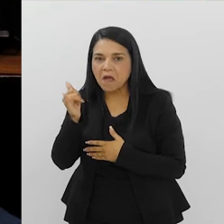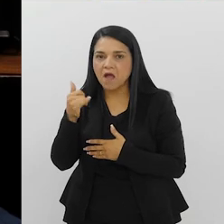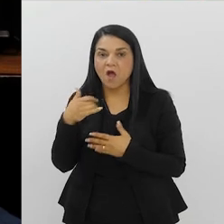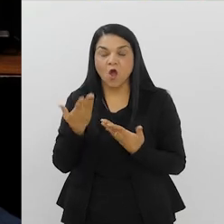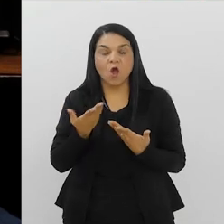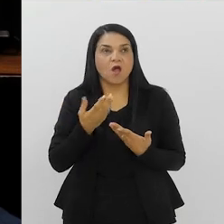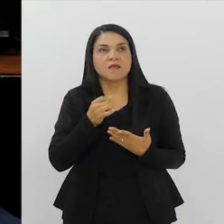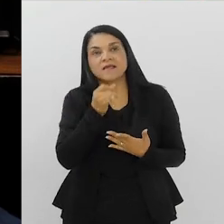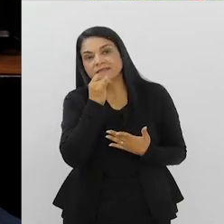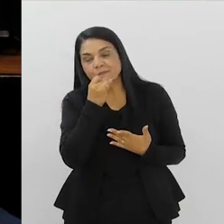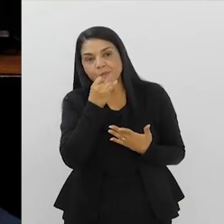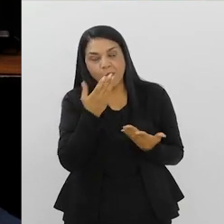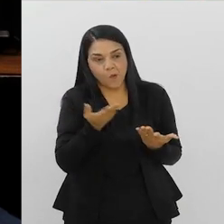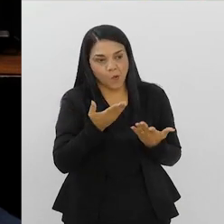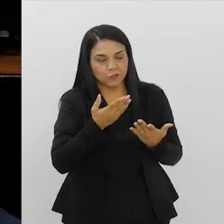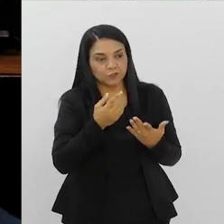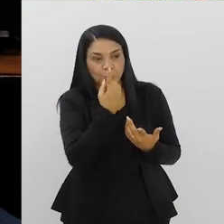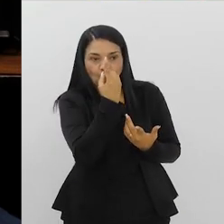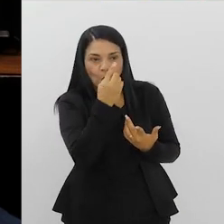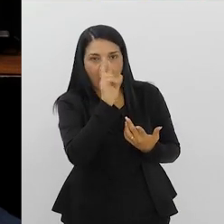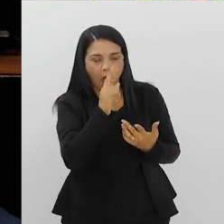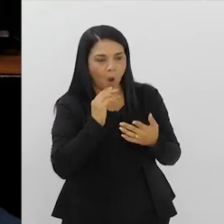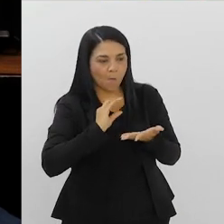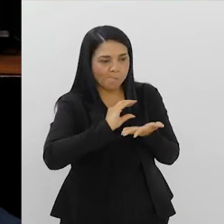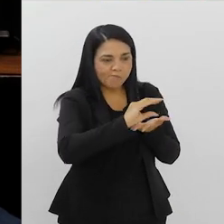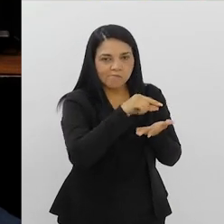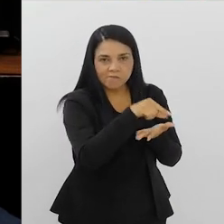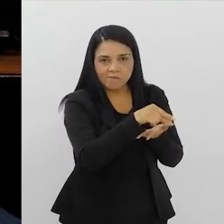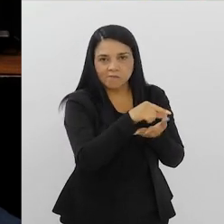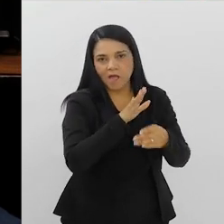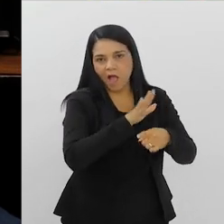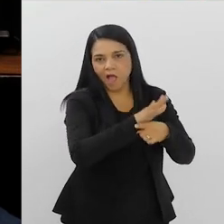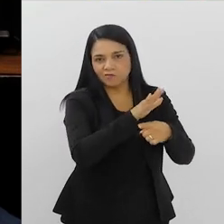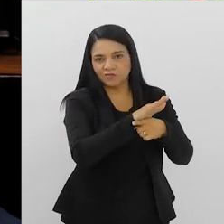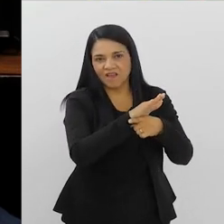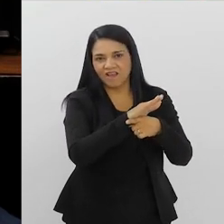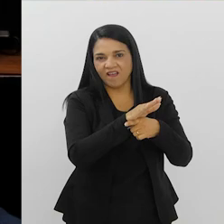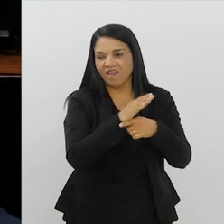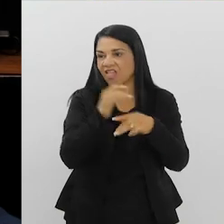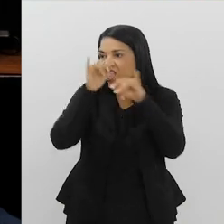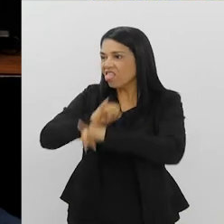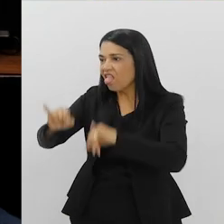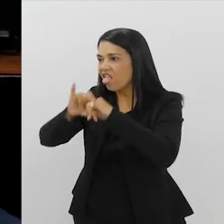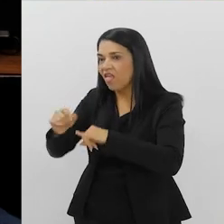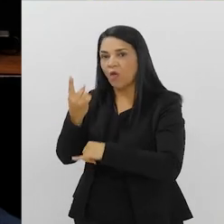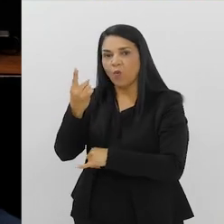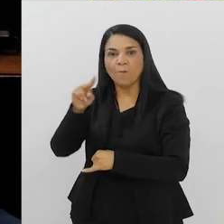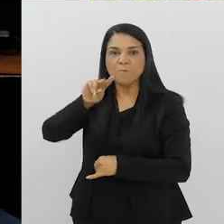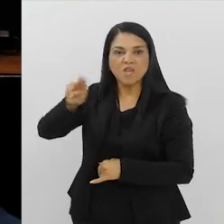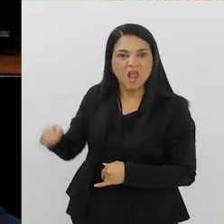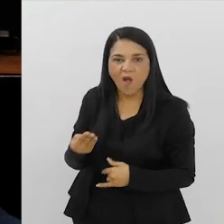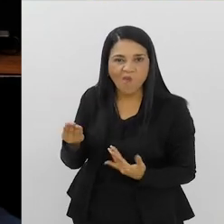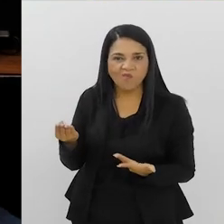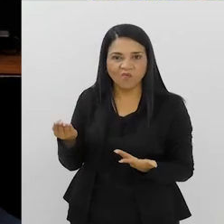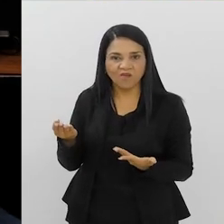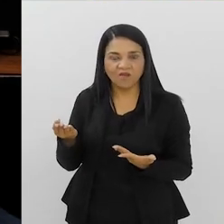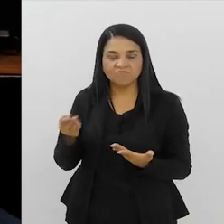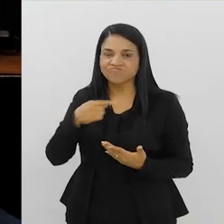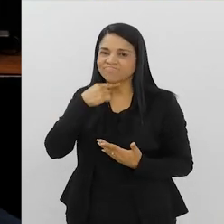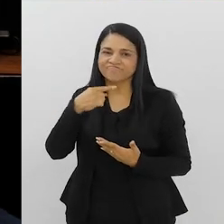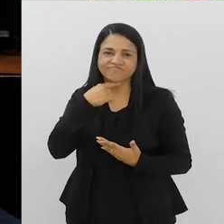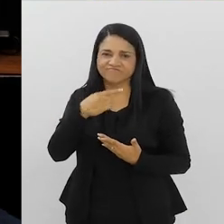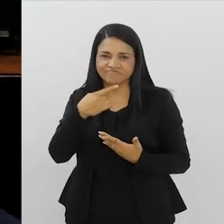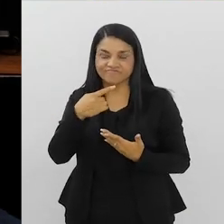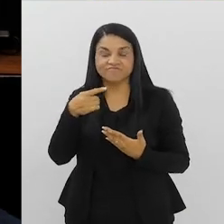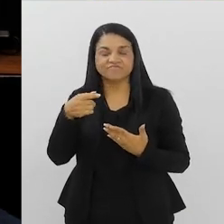mais conhecida da igreja que é aberta a todos que que eu chamo de um ícone e às vezes quando eu falo se eu me emocionar eu